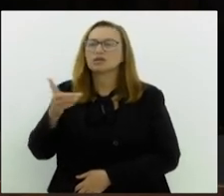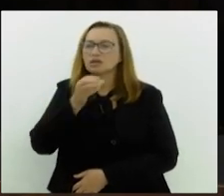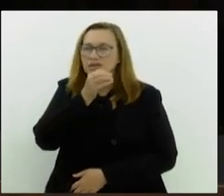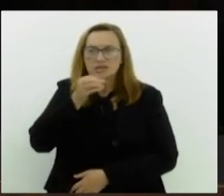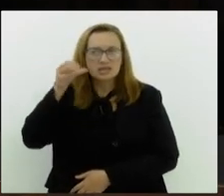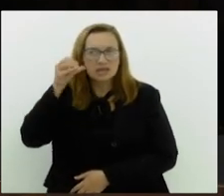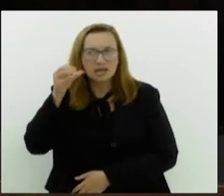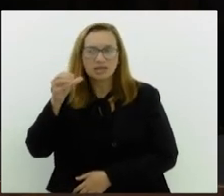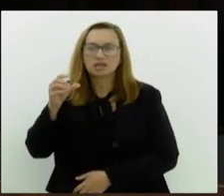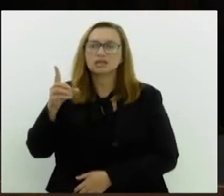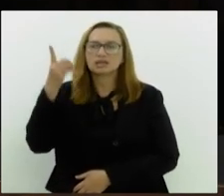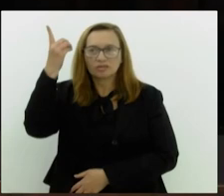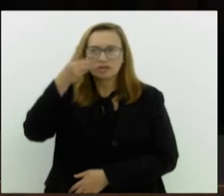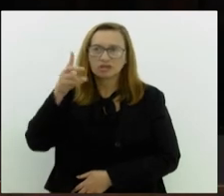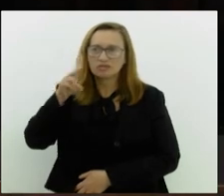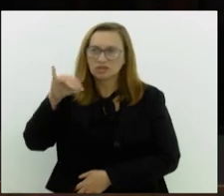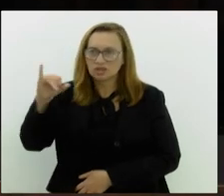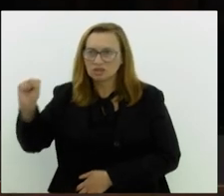Cozolino.